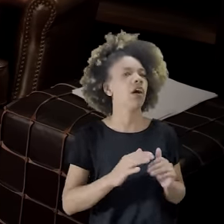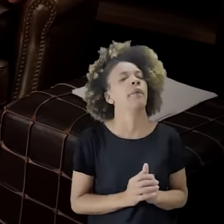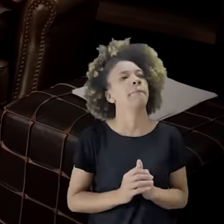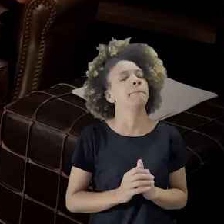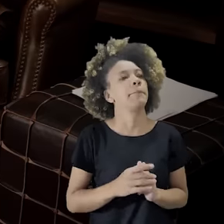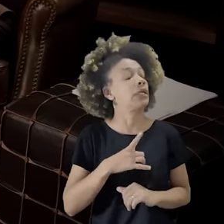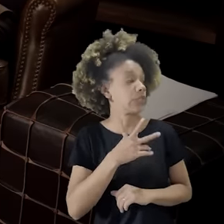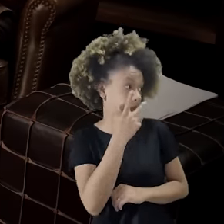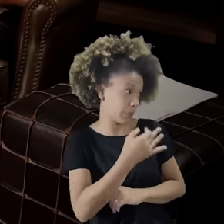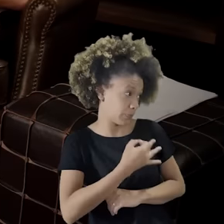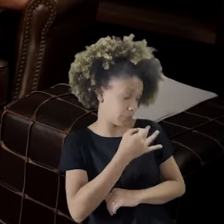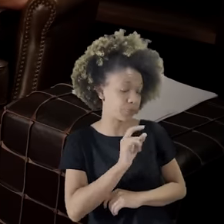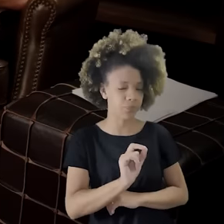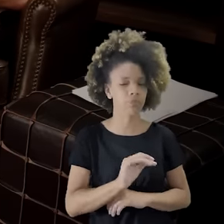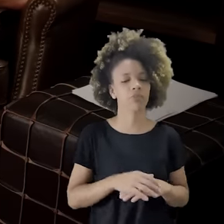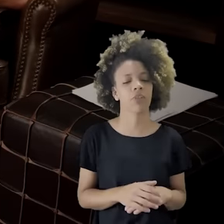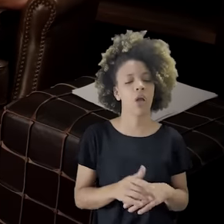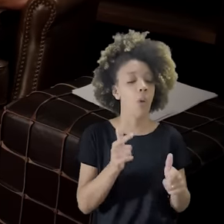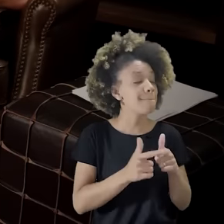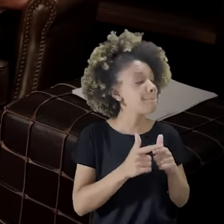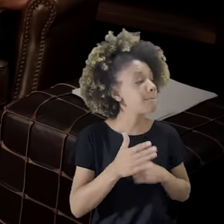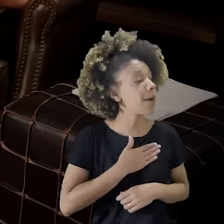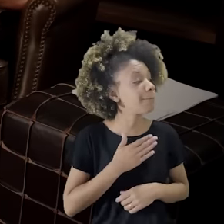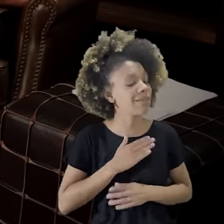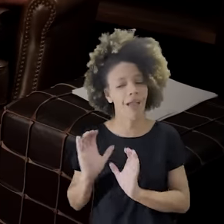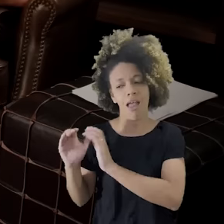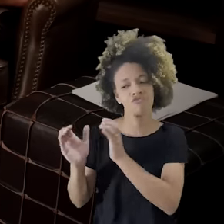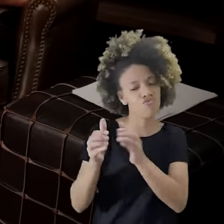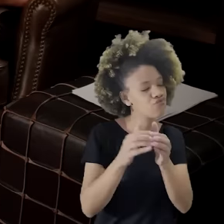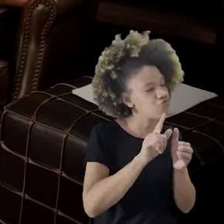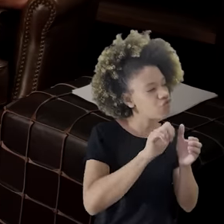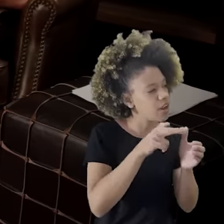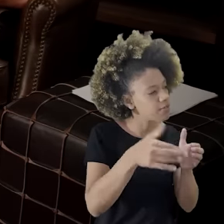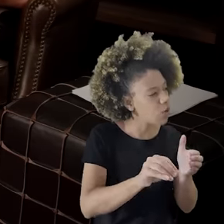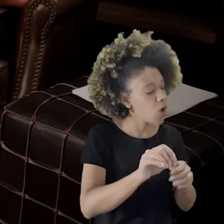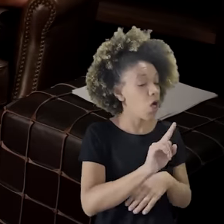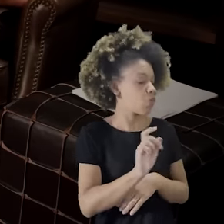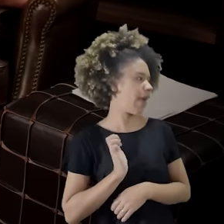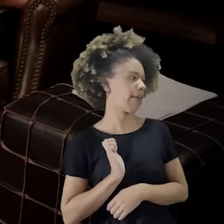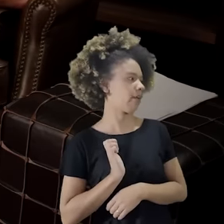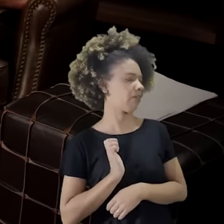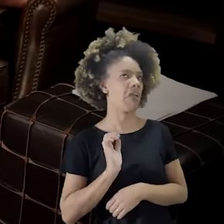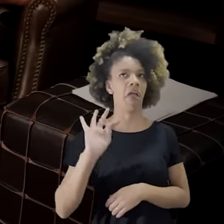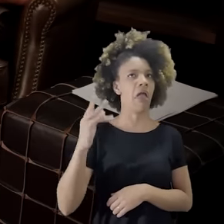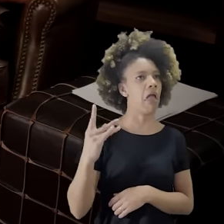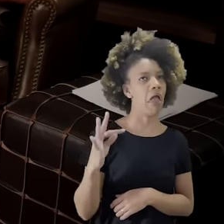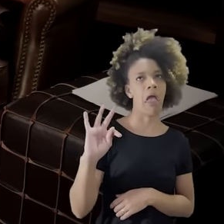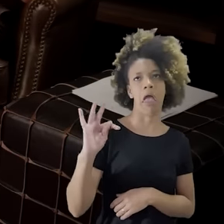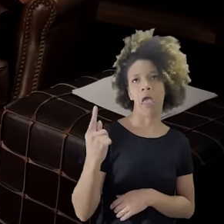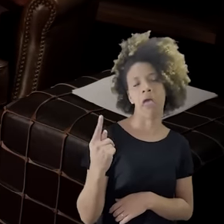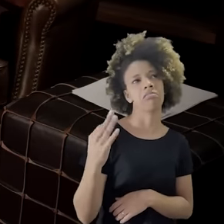eu tenho um machismo que é o seguinte o problema para mim é geracional próprio para mim não é gay é hétero